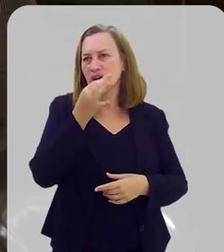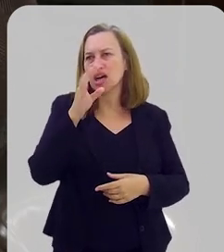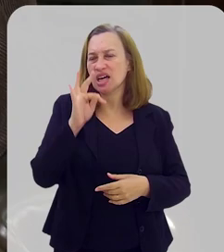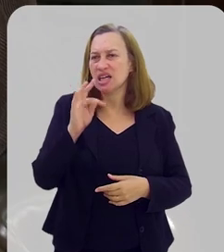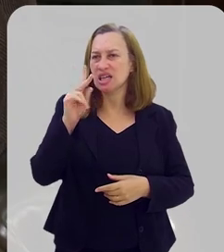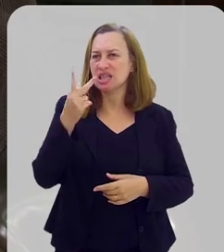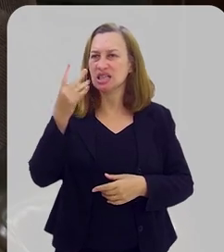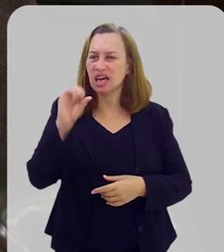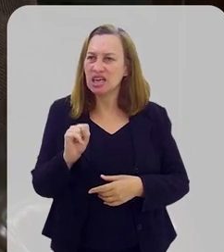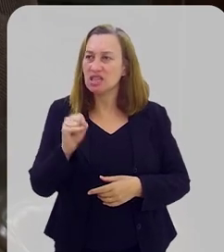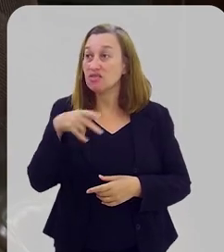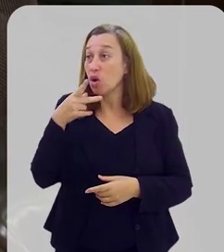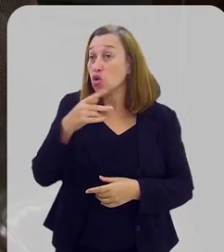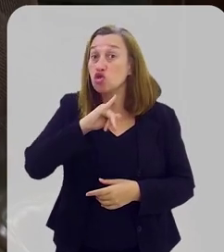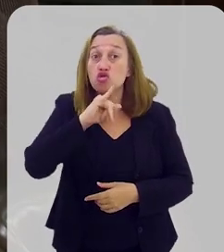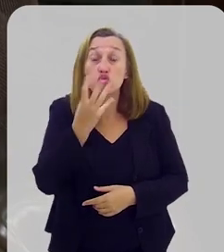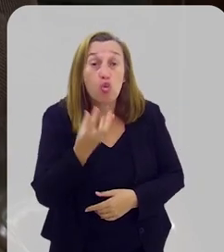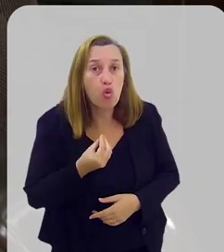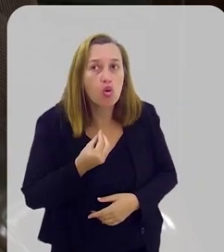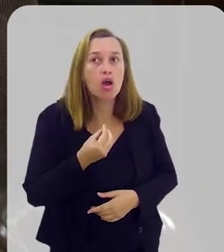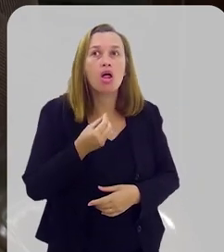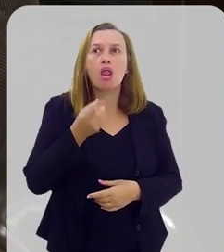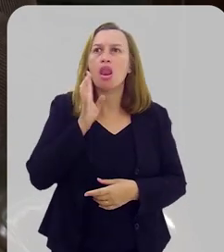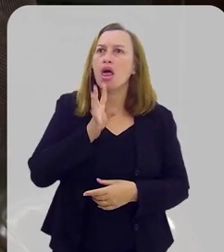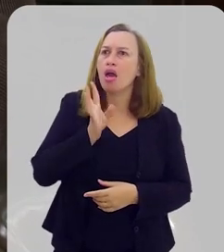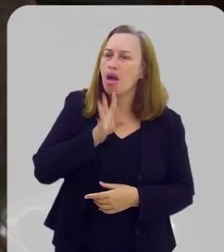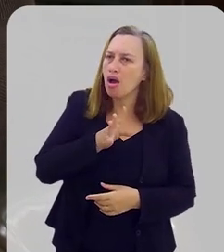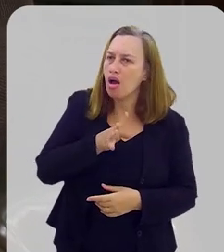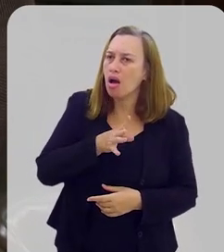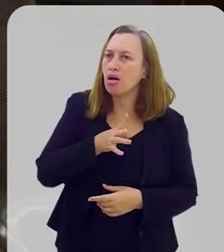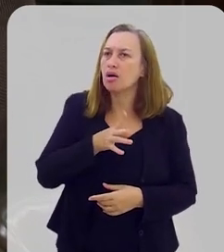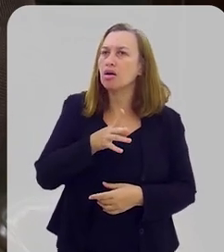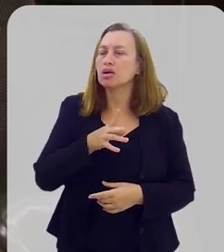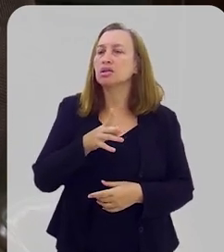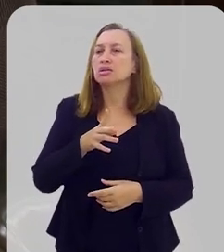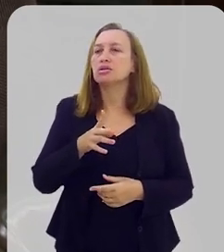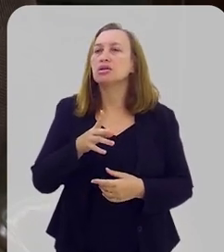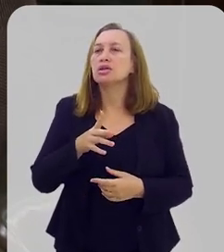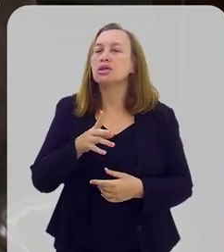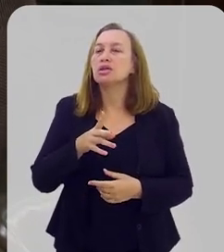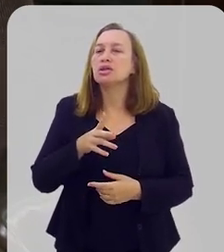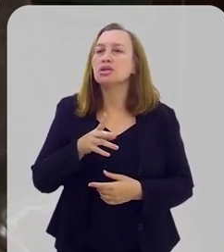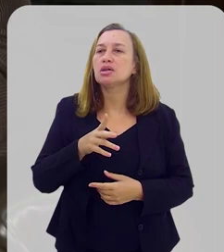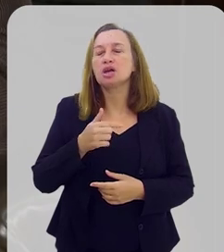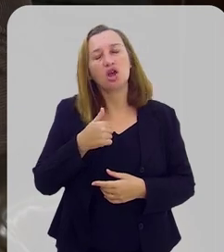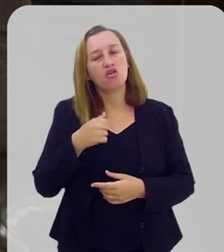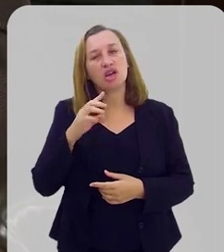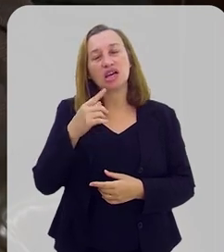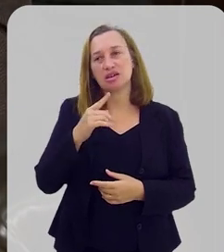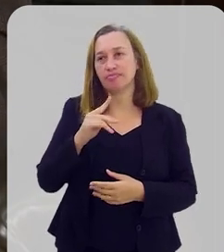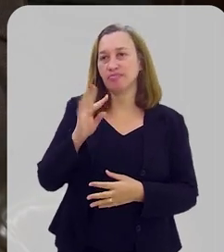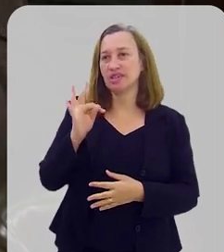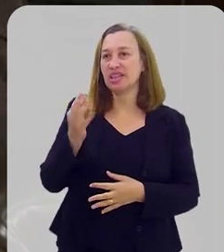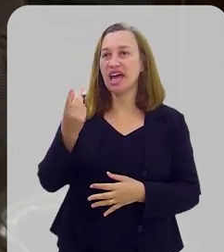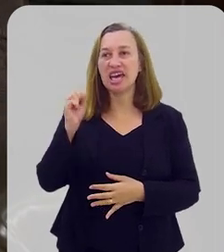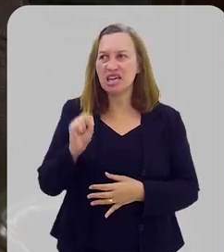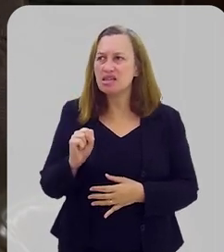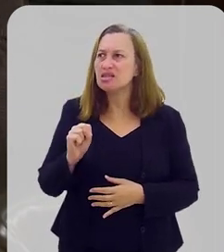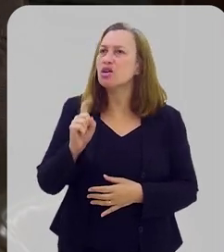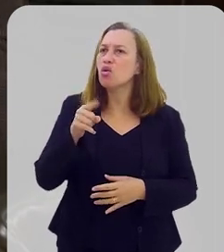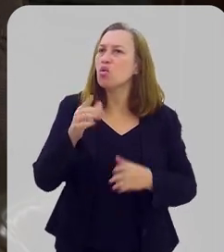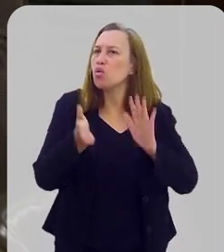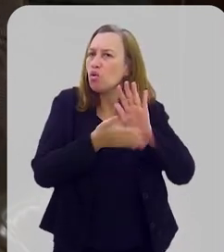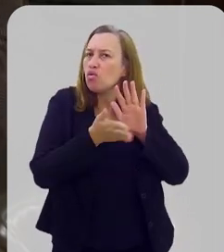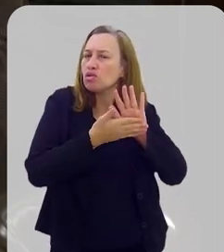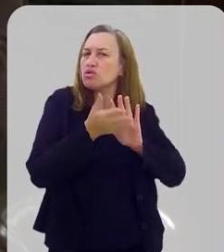a taisinha falou assim Júlio Mas será que é legal que taisinha é a nossa produtora muito preocupada né Eu falei assim taisinha o louvor som